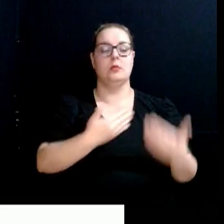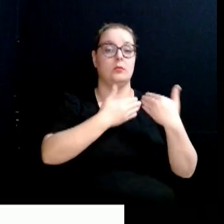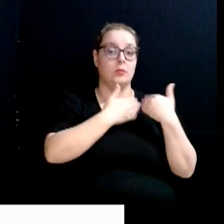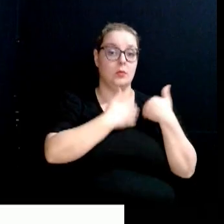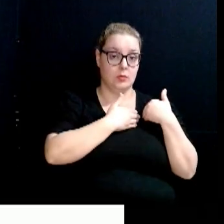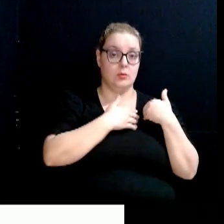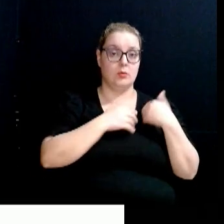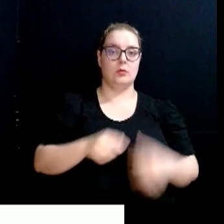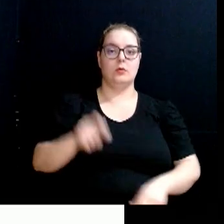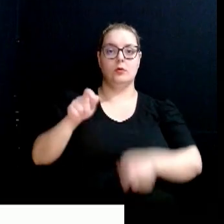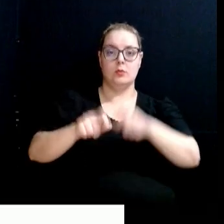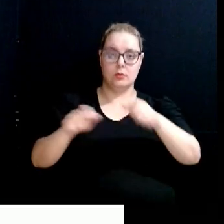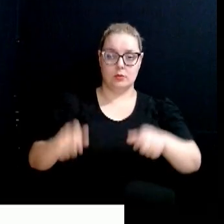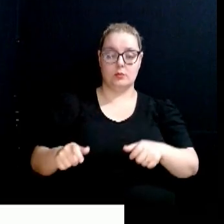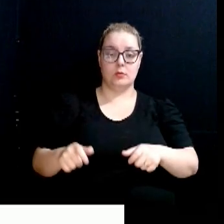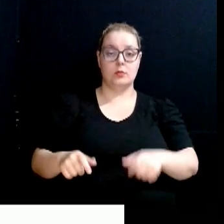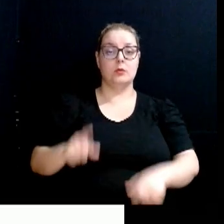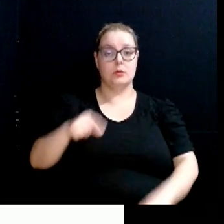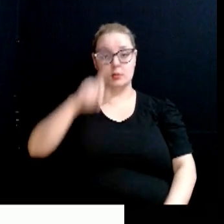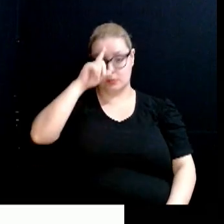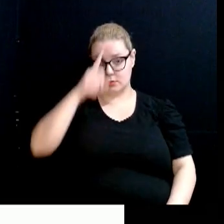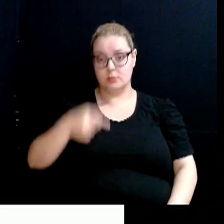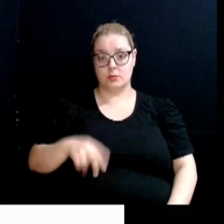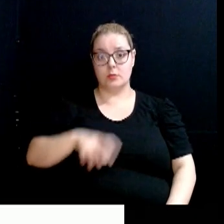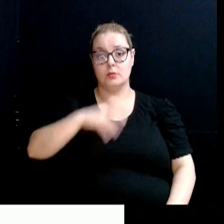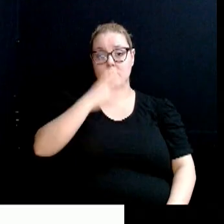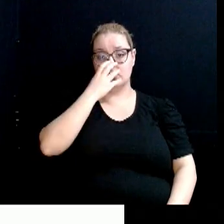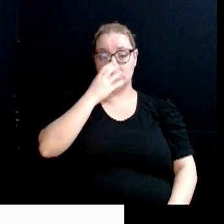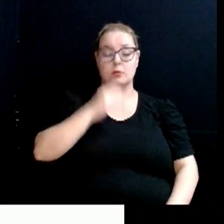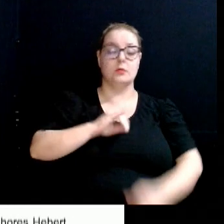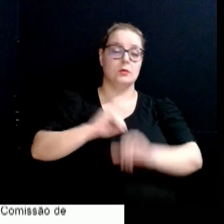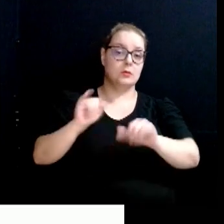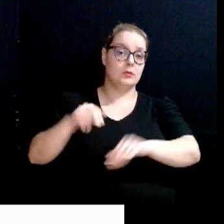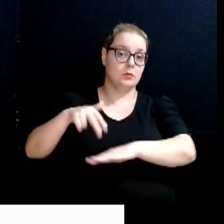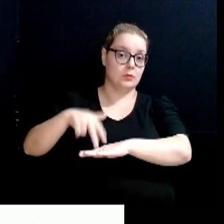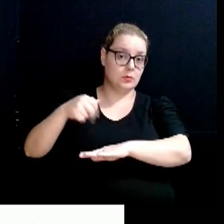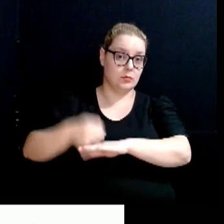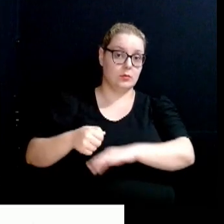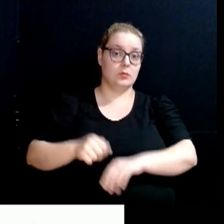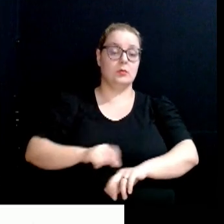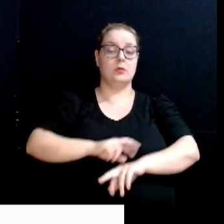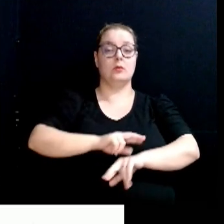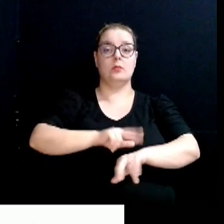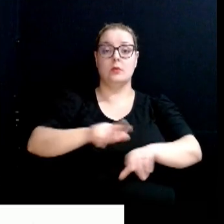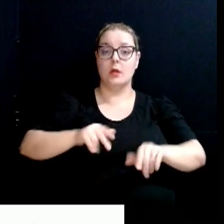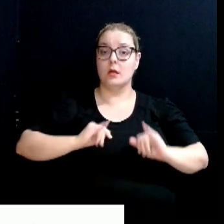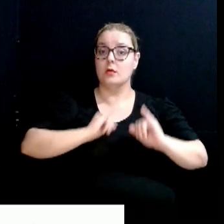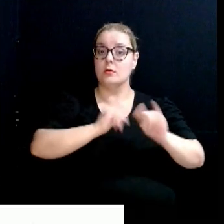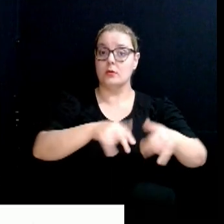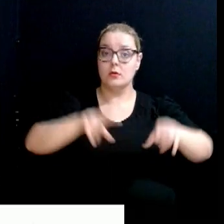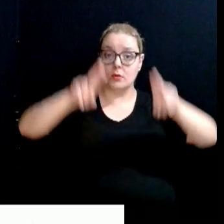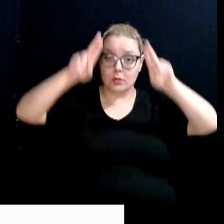tutores. Inclusive, eles têm noticiado na tribuna muito abandono de pitbulls aqui na cidade de